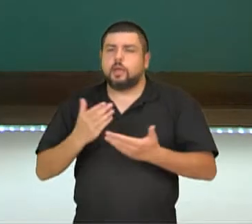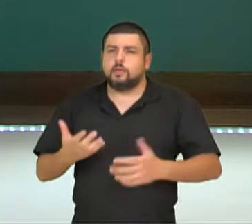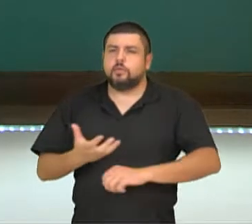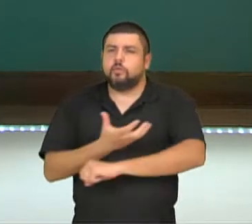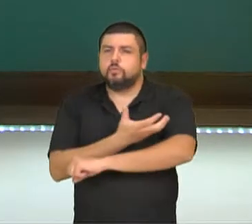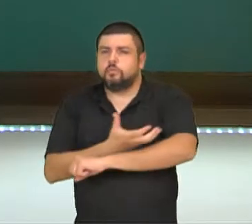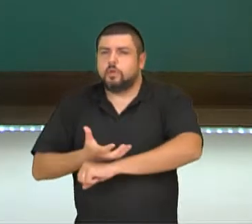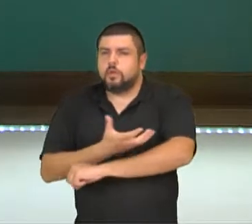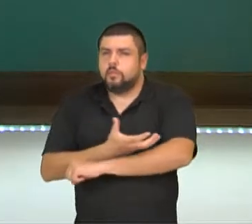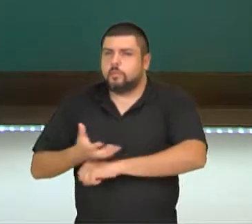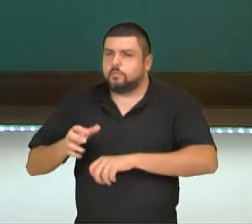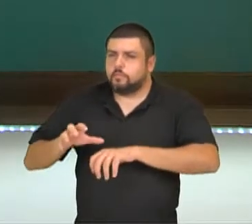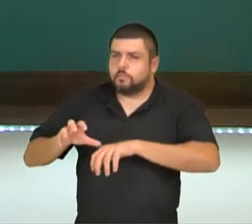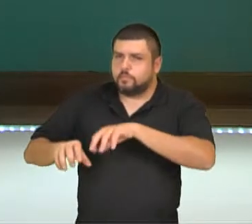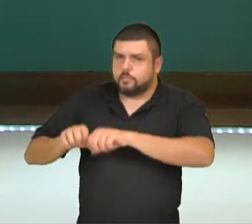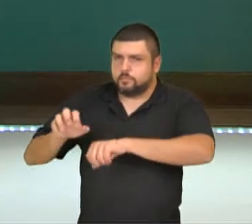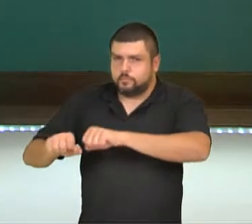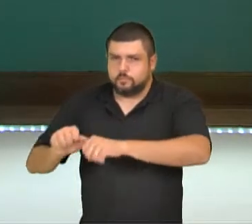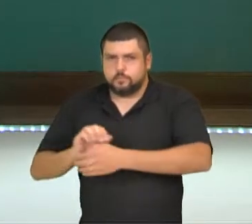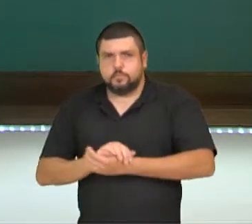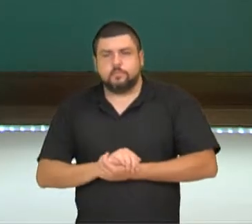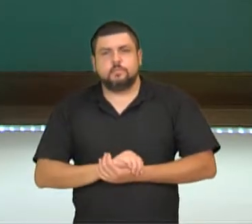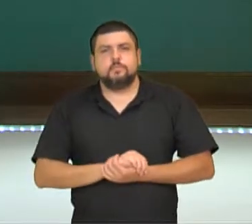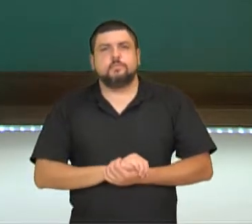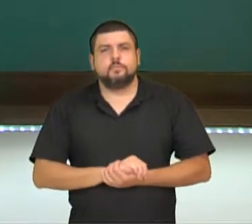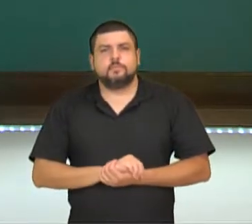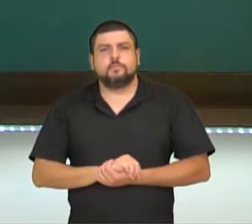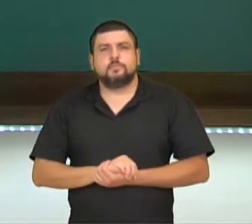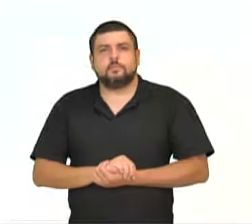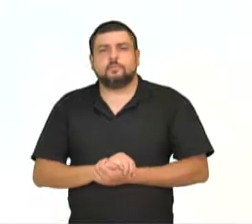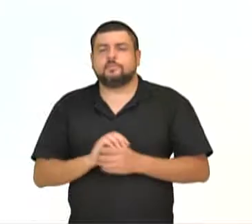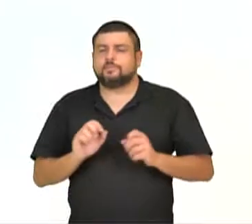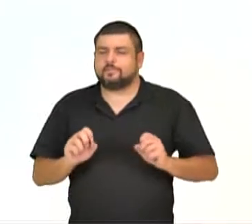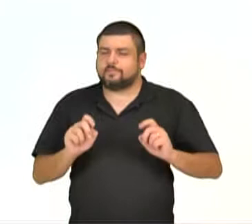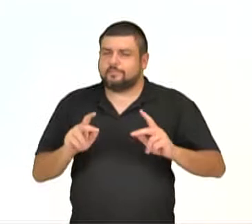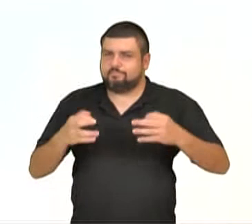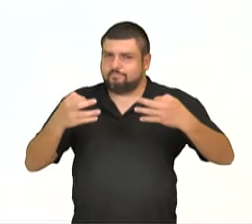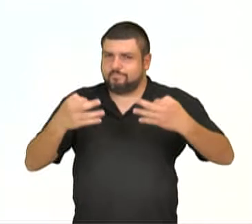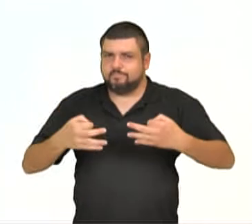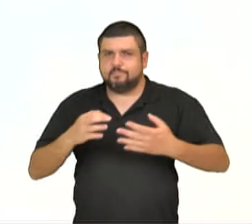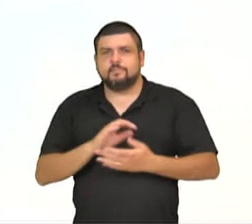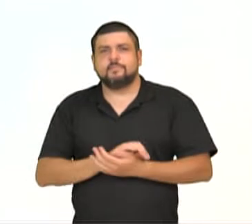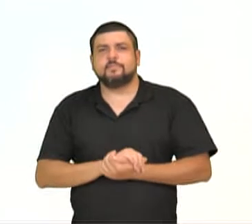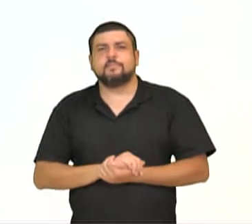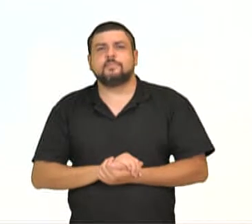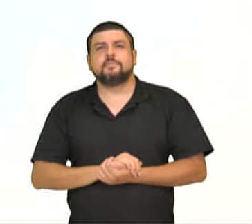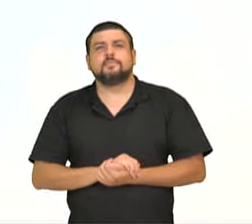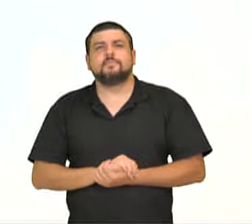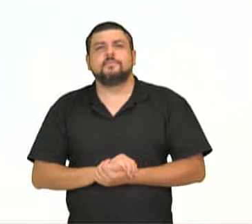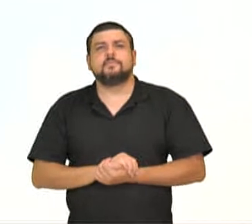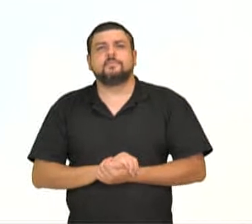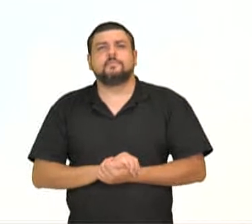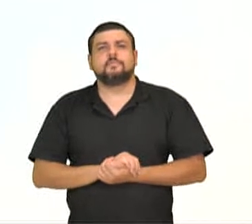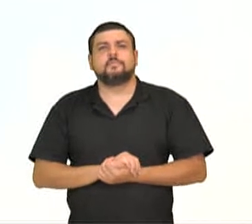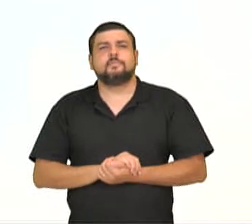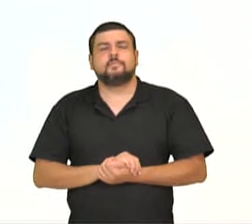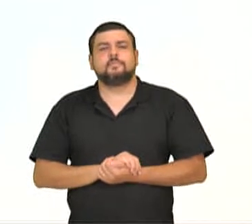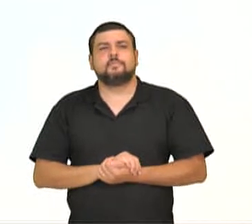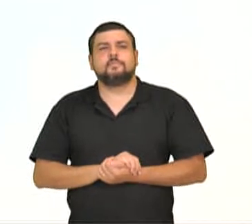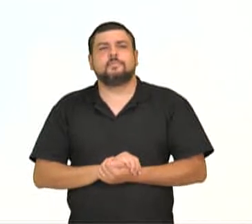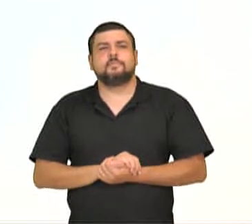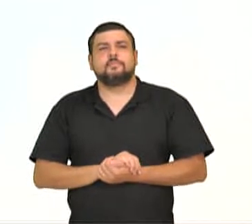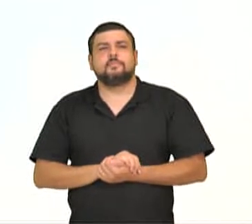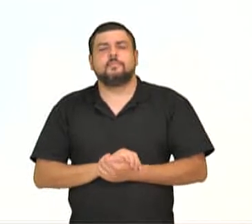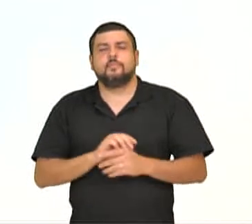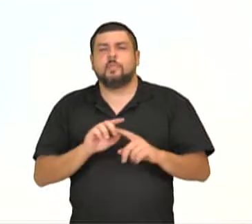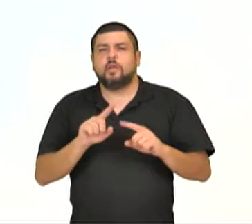origem vegetal. É isso aí, mandou muito bem. Essa combinação